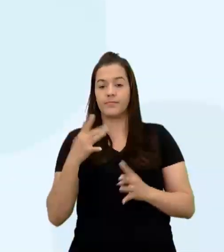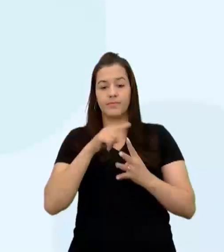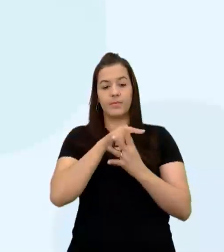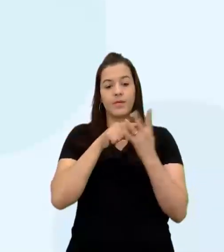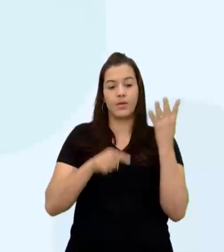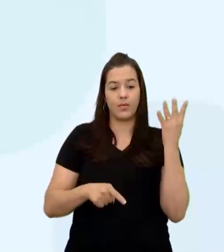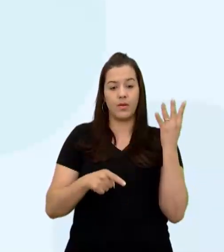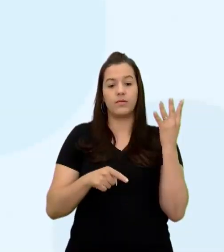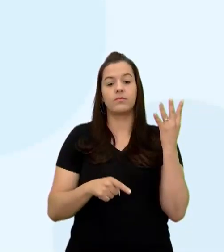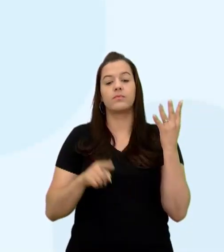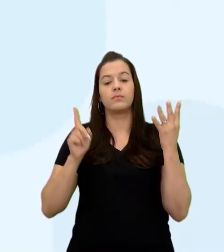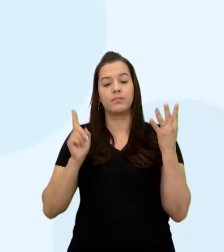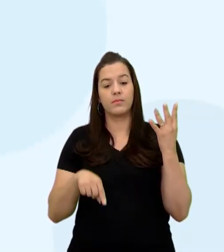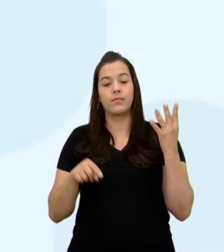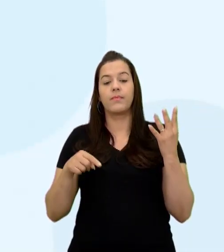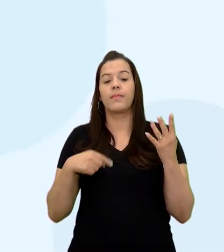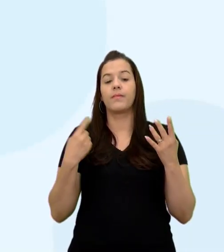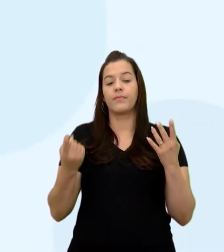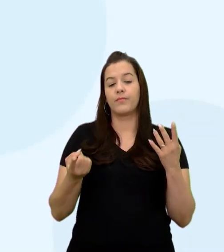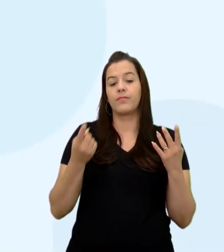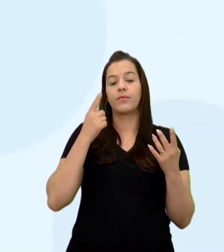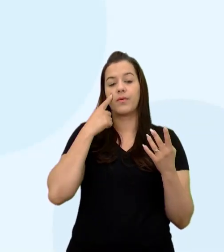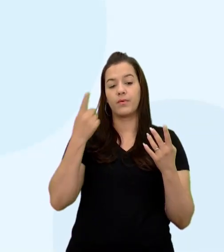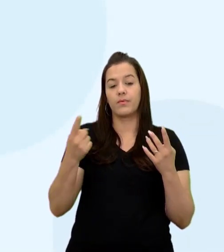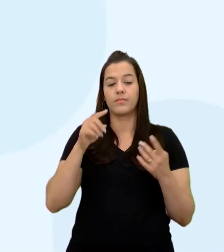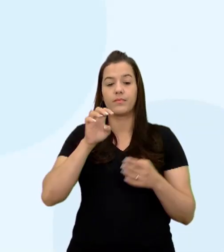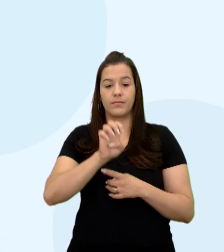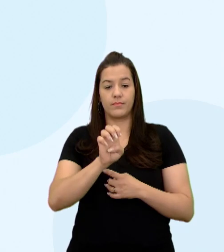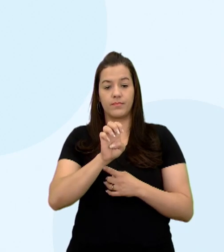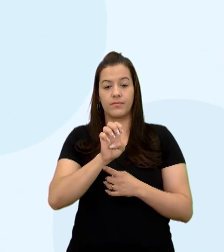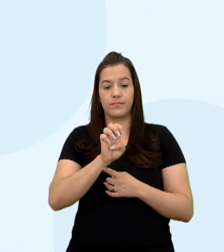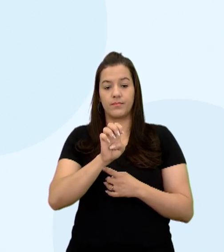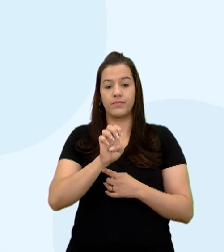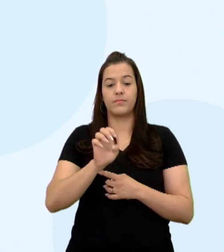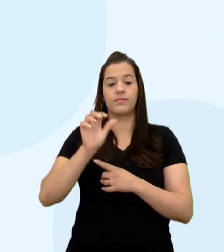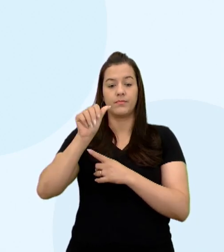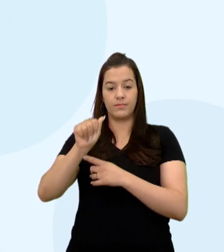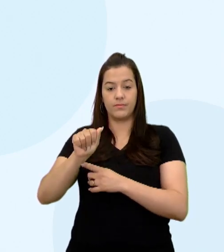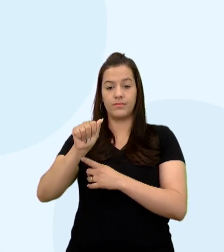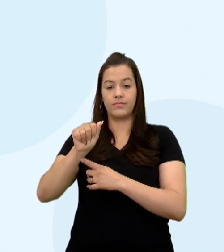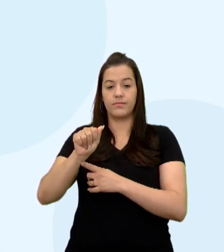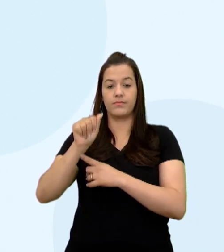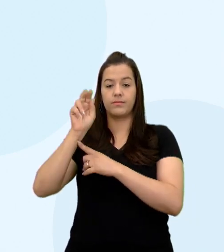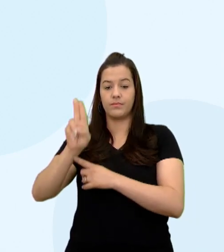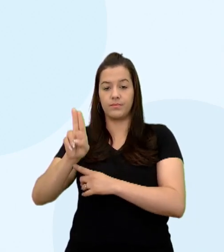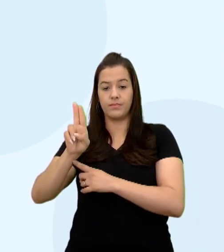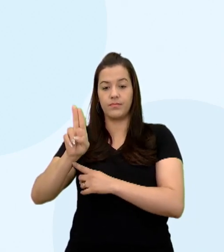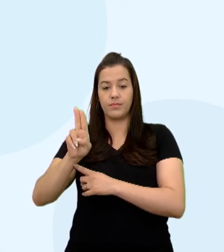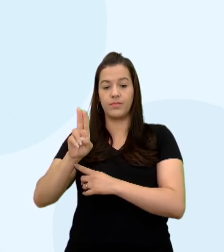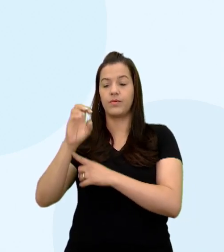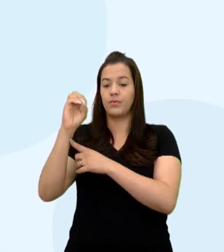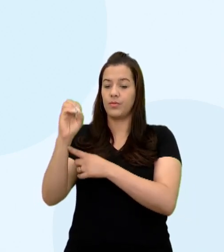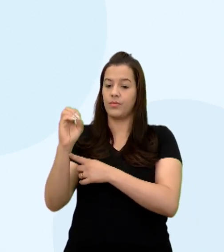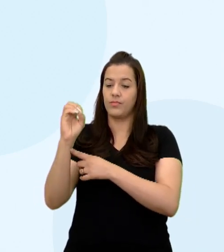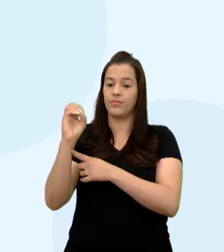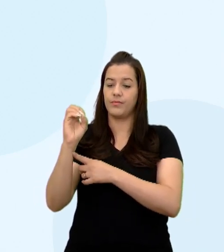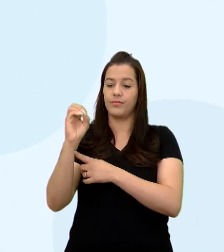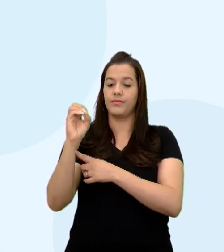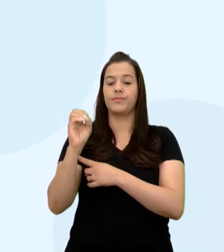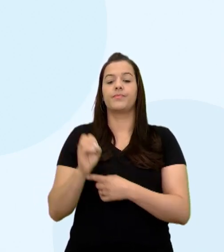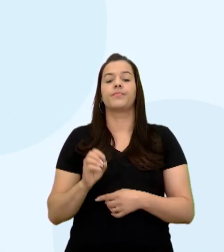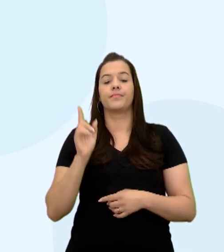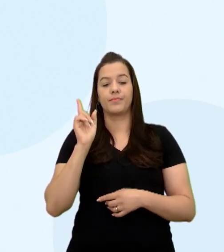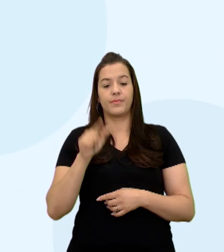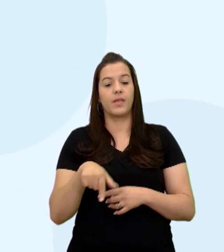são vogais, né? Quais são as vogais? Tranquilo, né? E, A, U e o O. Olha lá,